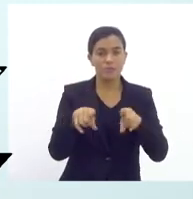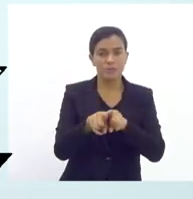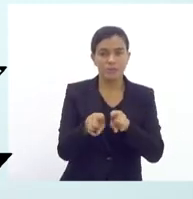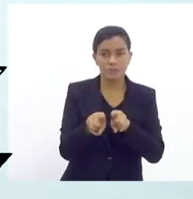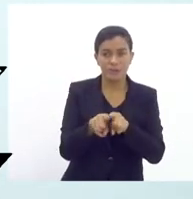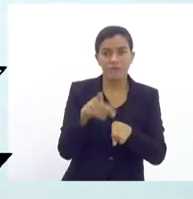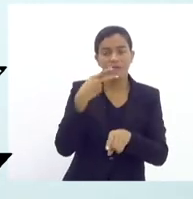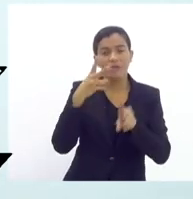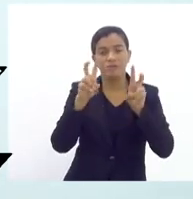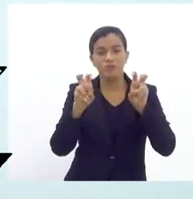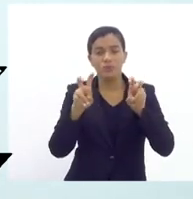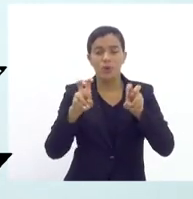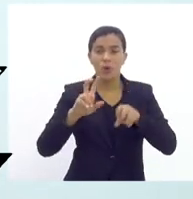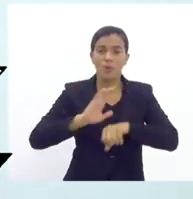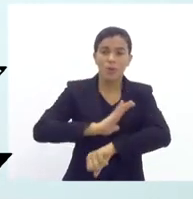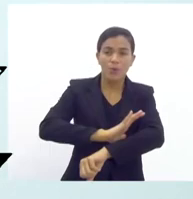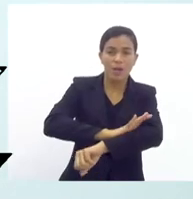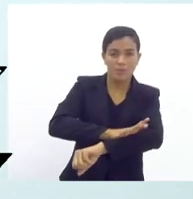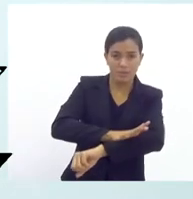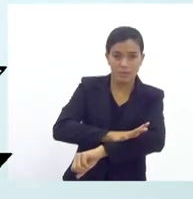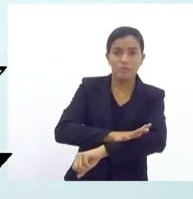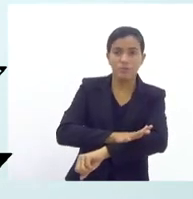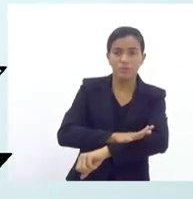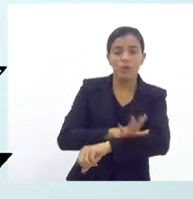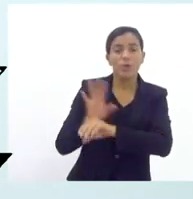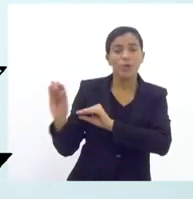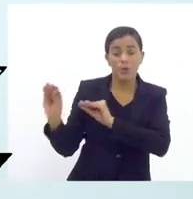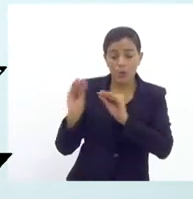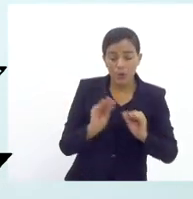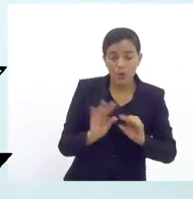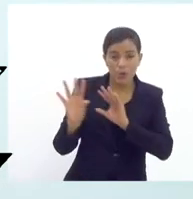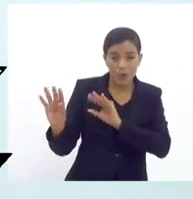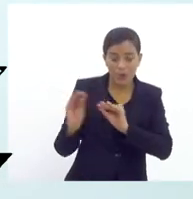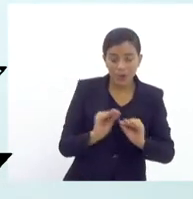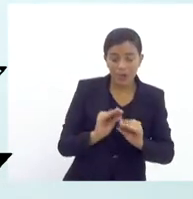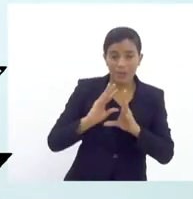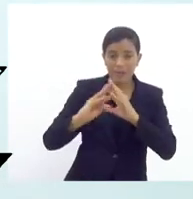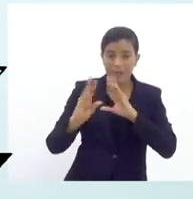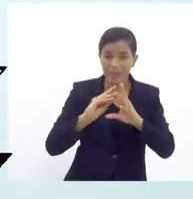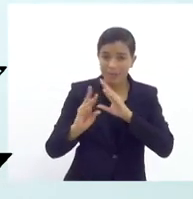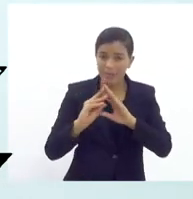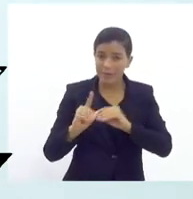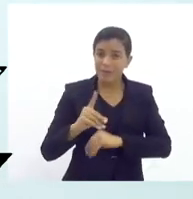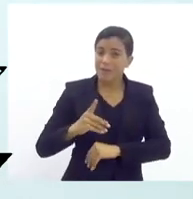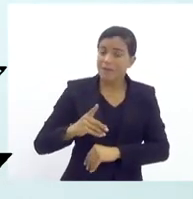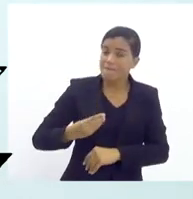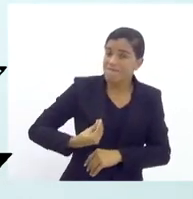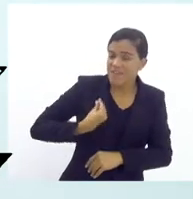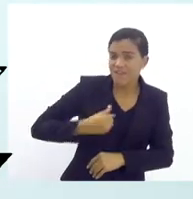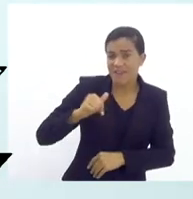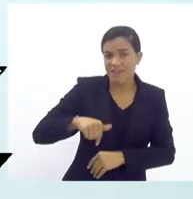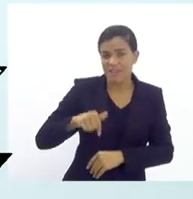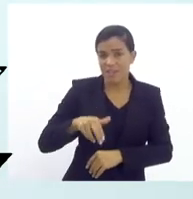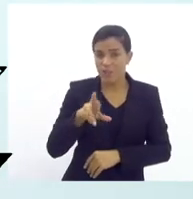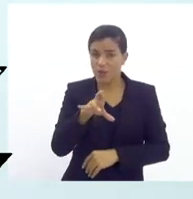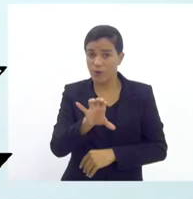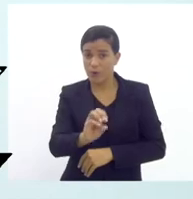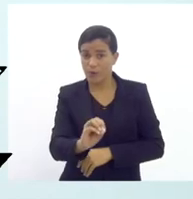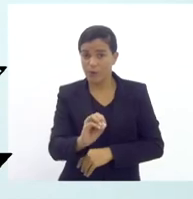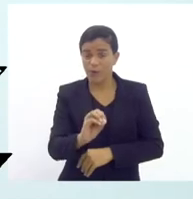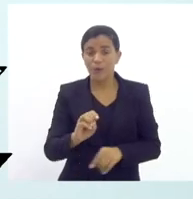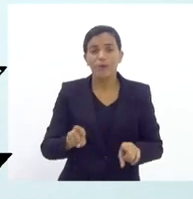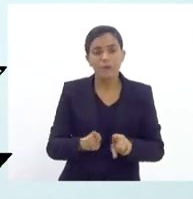tratar do racismo que os imigrantes passam aqui dentro dessa cidade né tanto no Rio de Janeiro